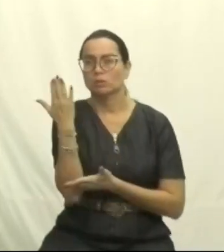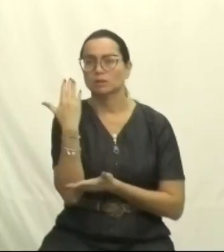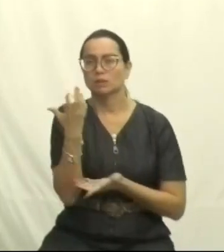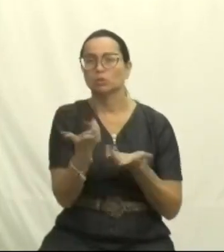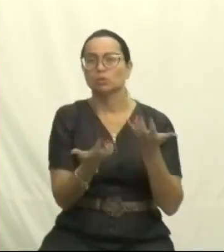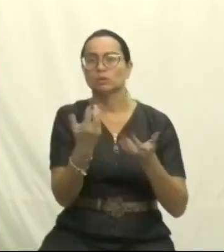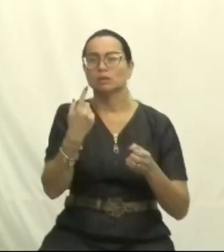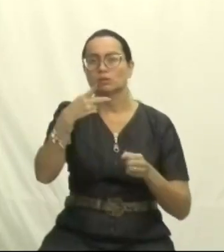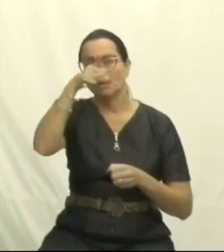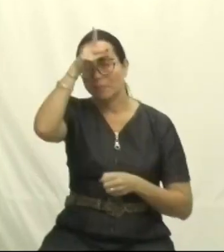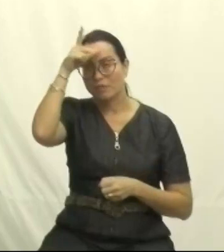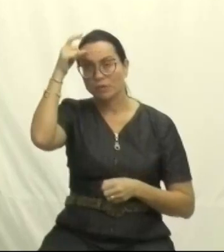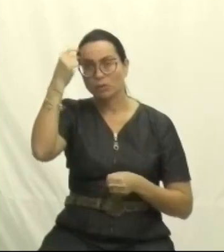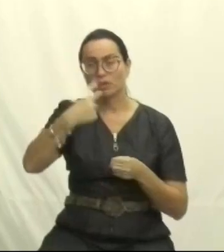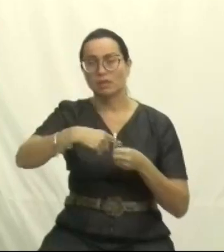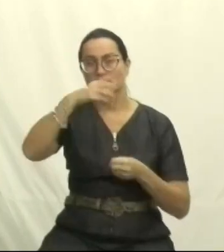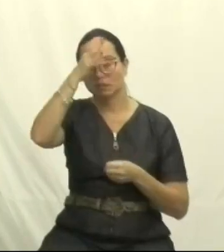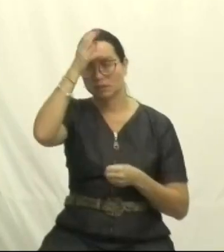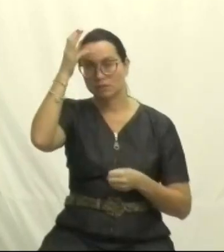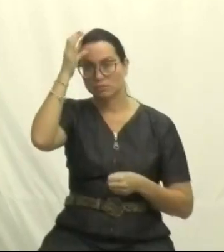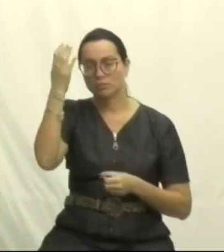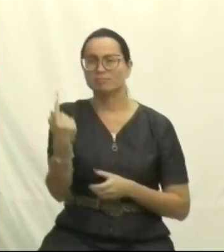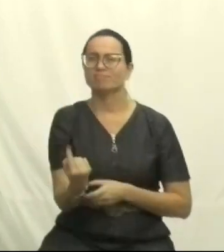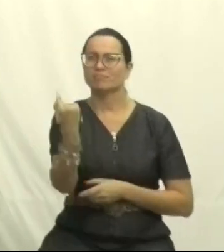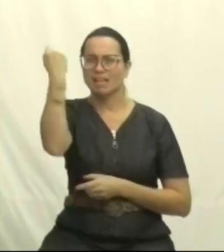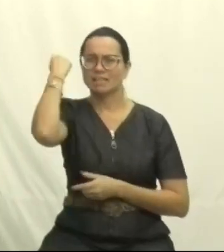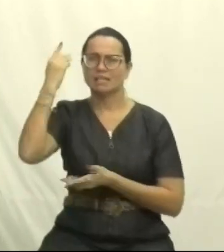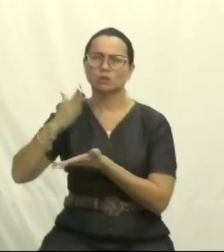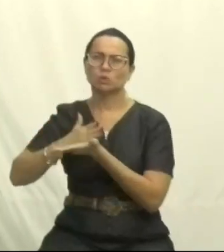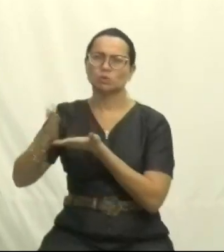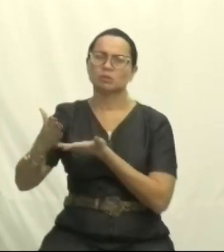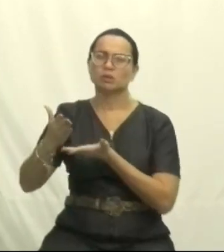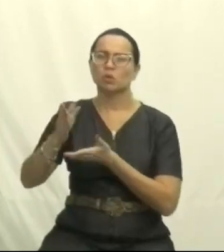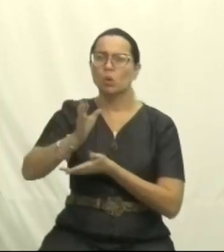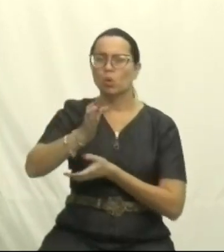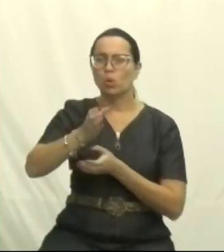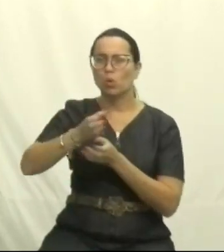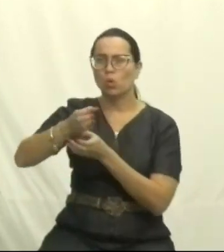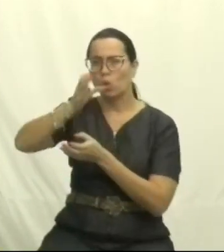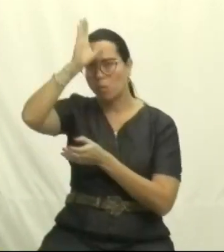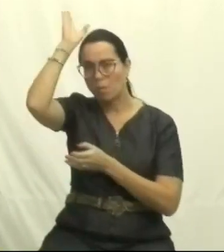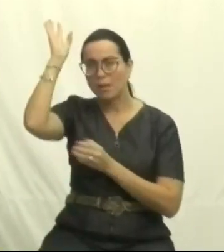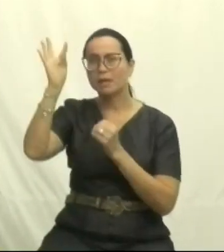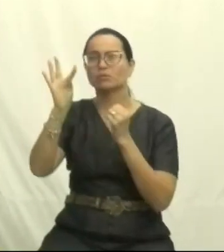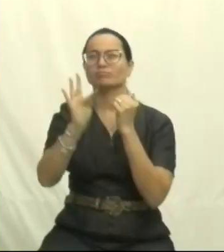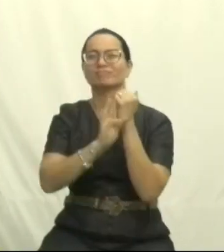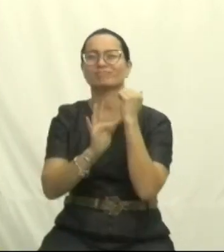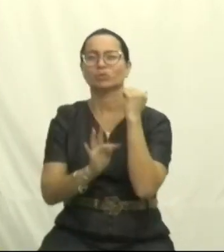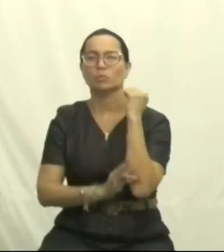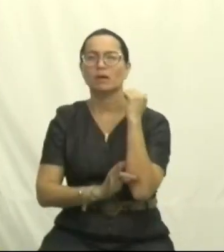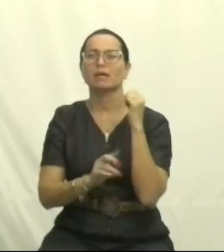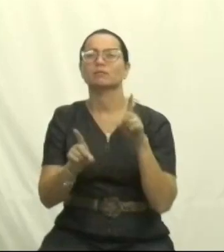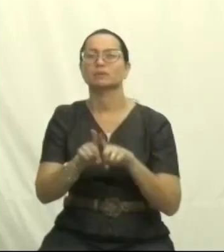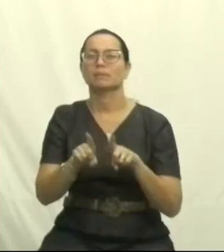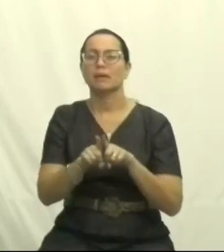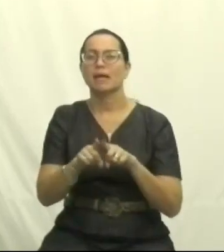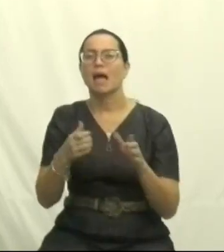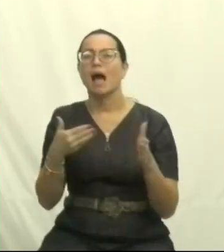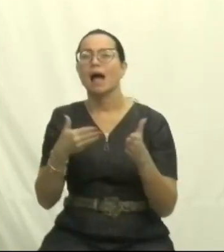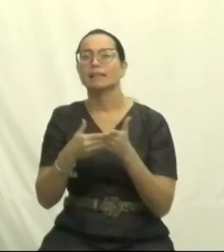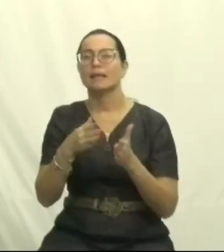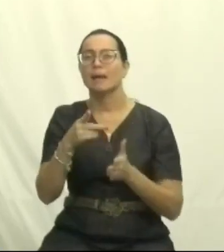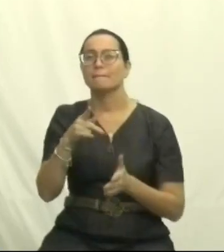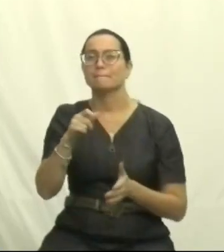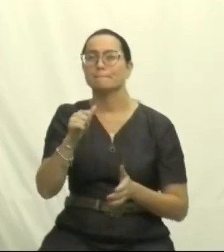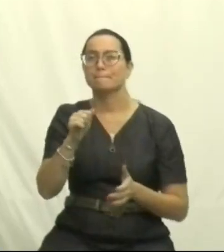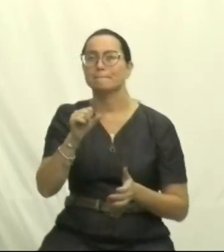No início, os mesmos bombeiros militares faziam atendimento em Tubarão, de Tubarão a Passos e Torres.